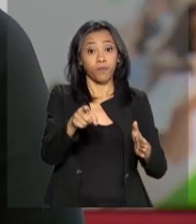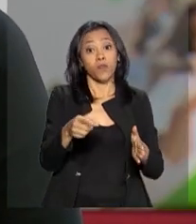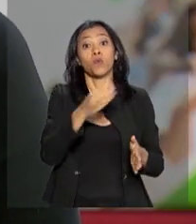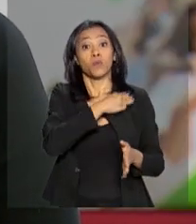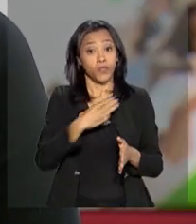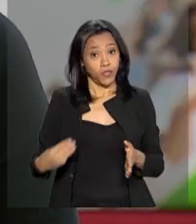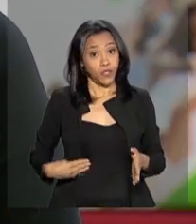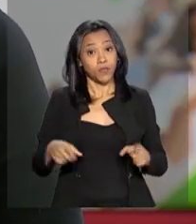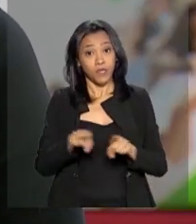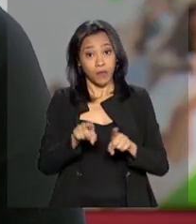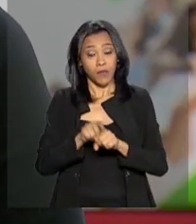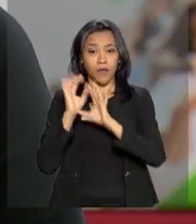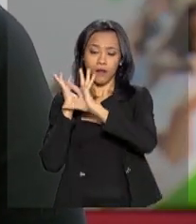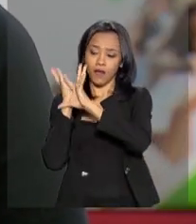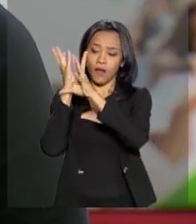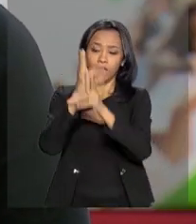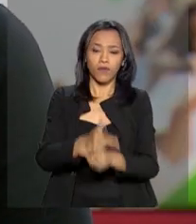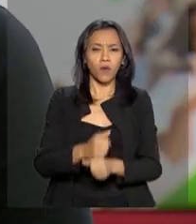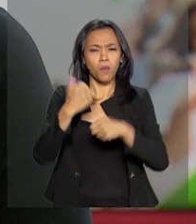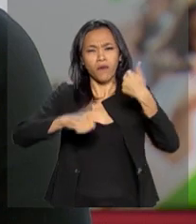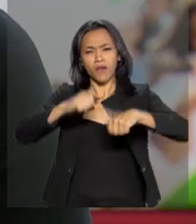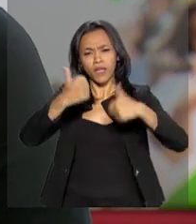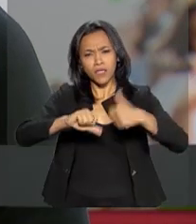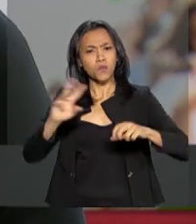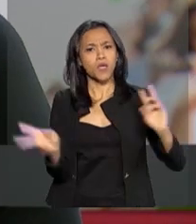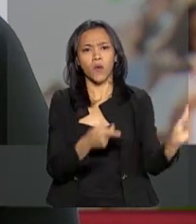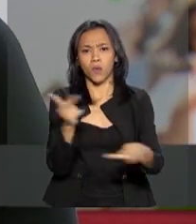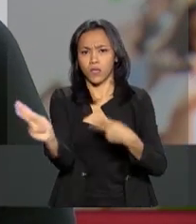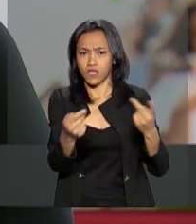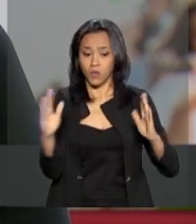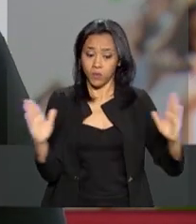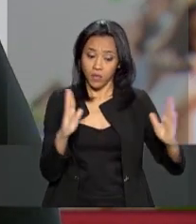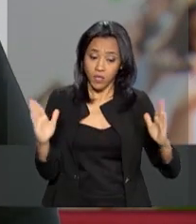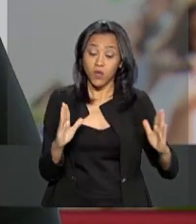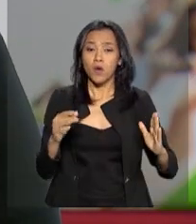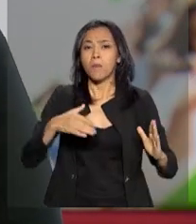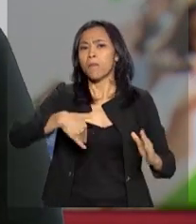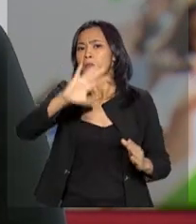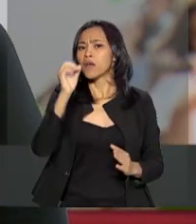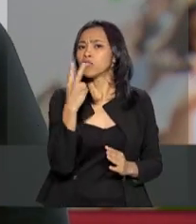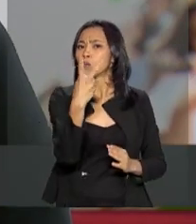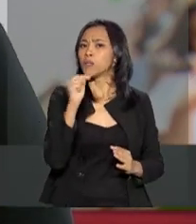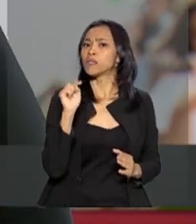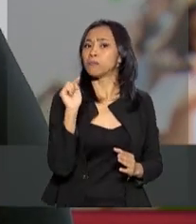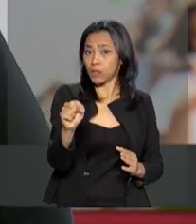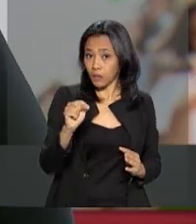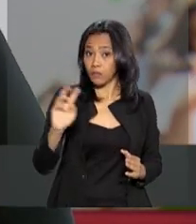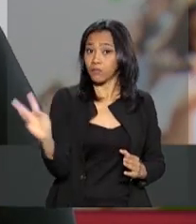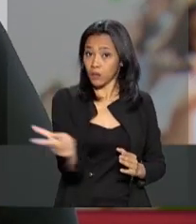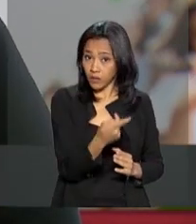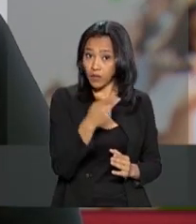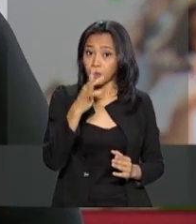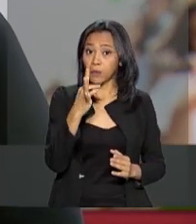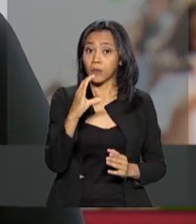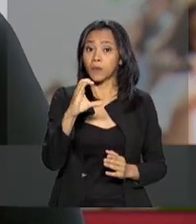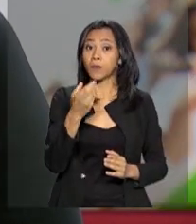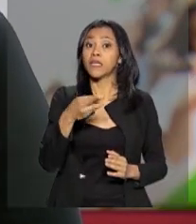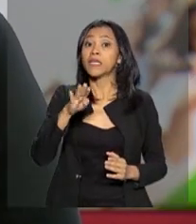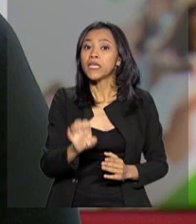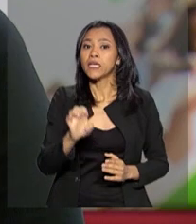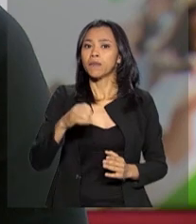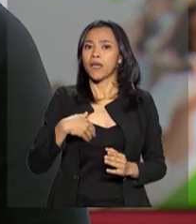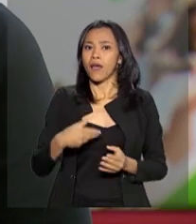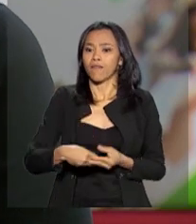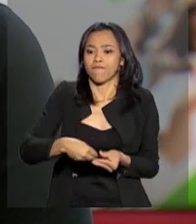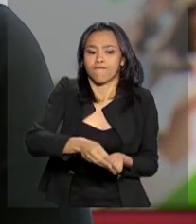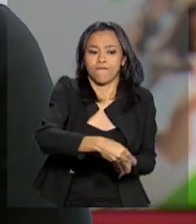um balanço de ocorrências na campanha foram mais de 2.200 crimes eleitorais entre os principais a boca de urna